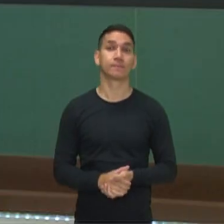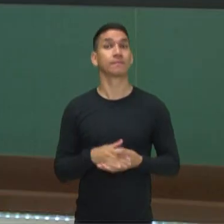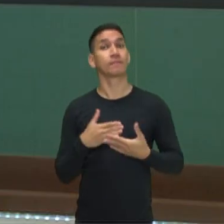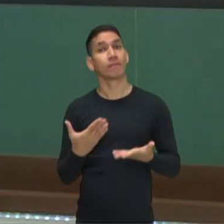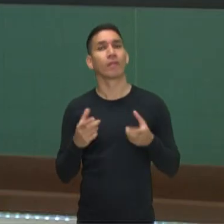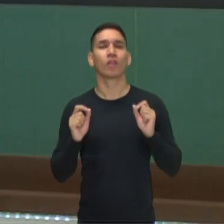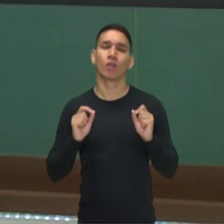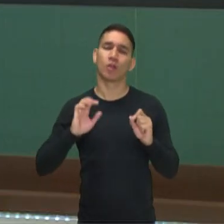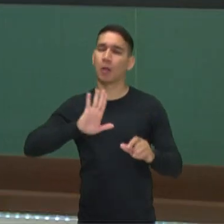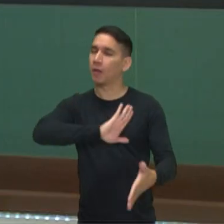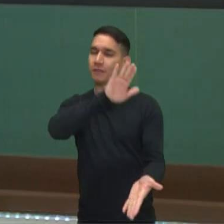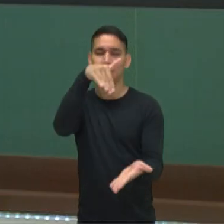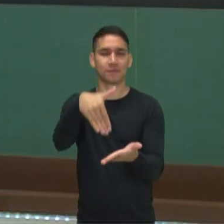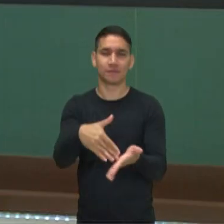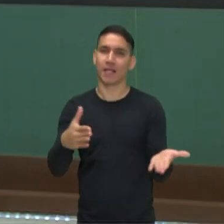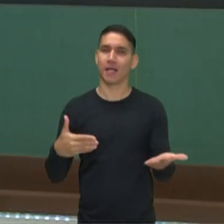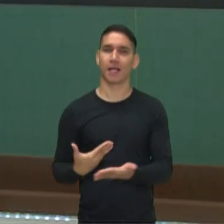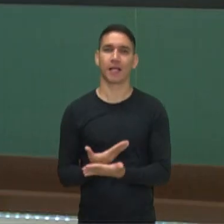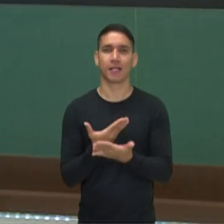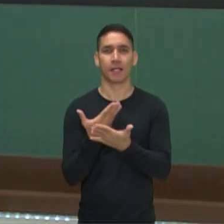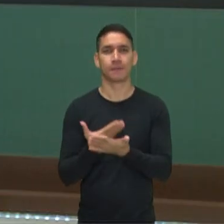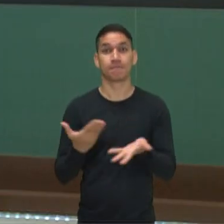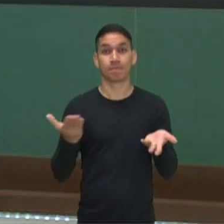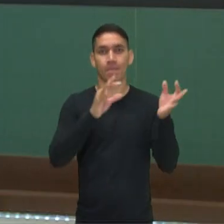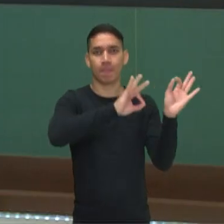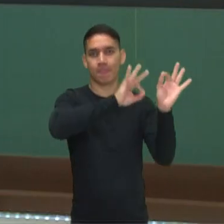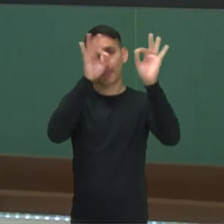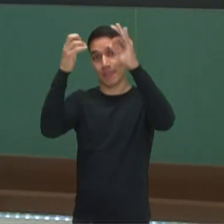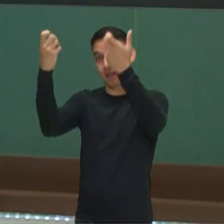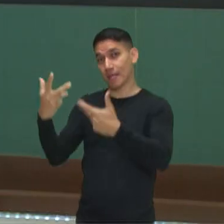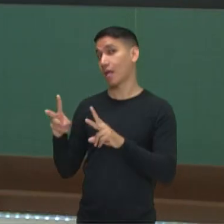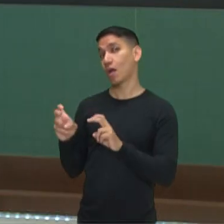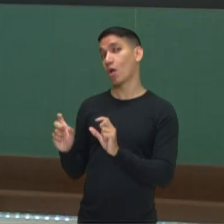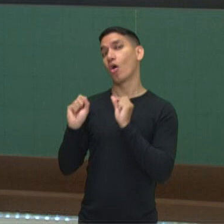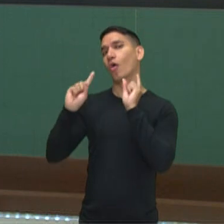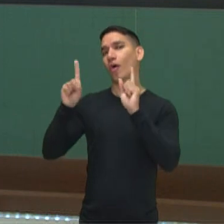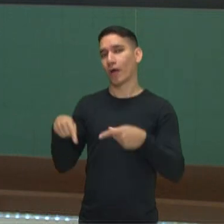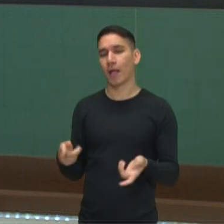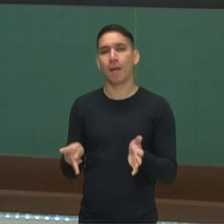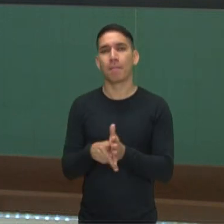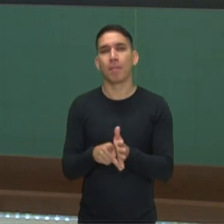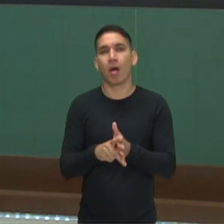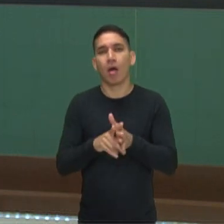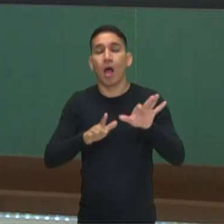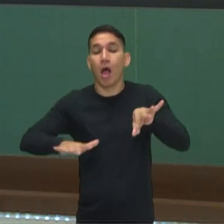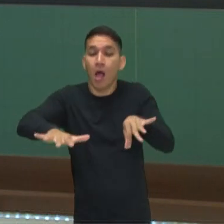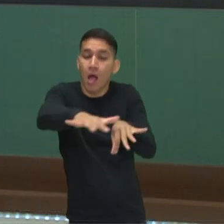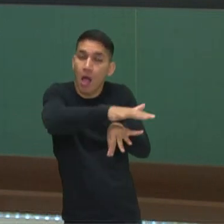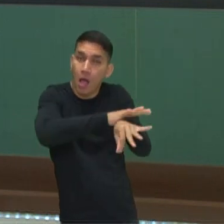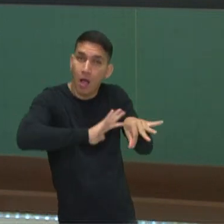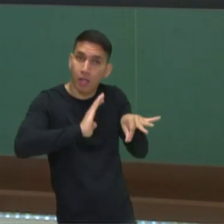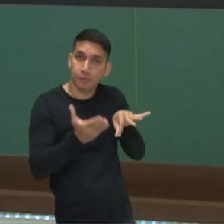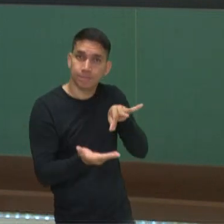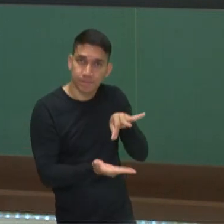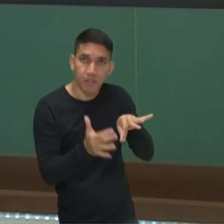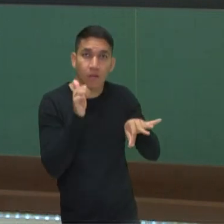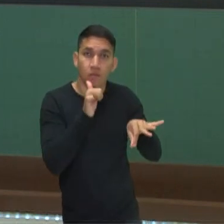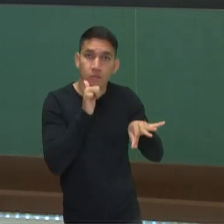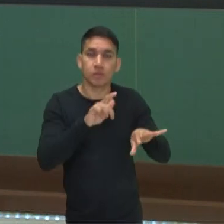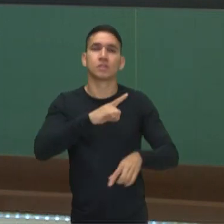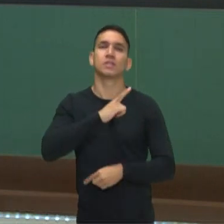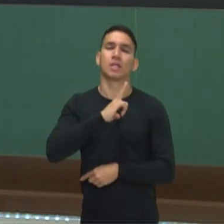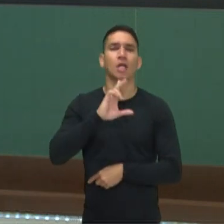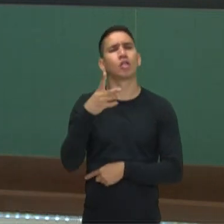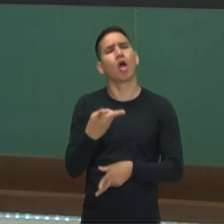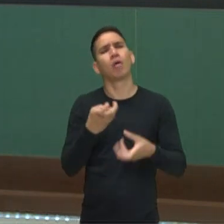E chegamos ao fim desta aula. Nesta aula nós falamos então das partes do sistema genital feminino. Então